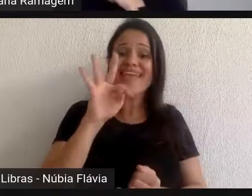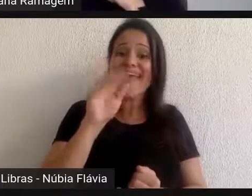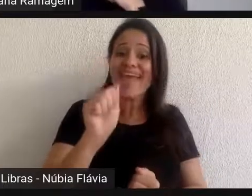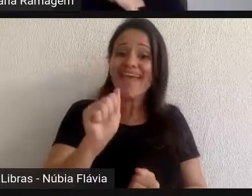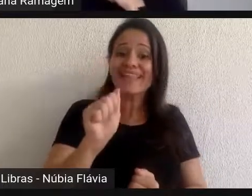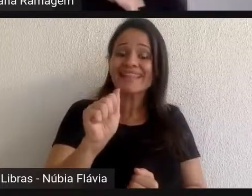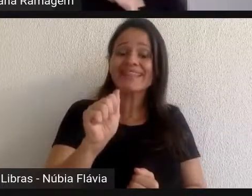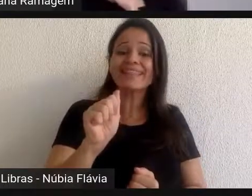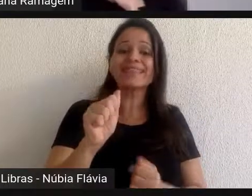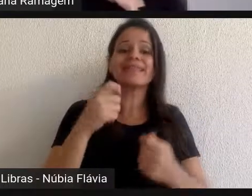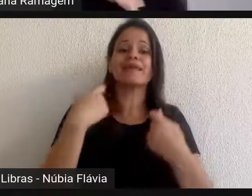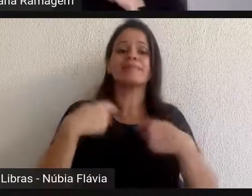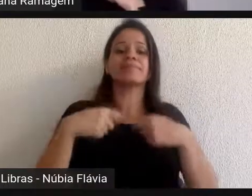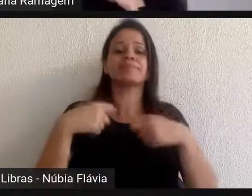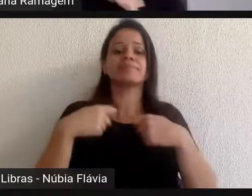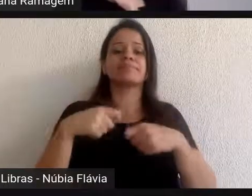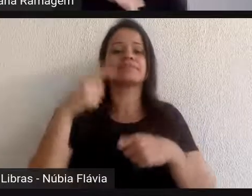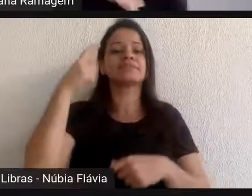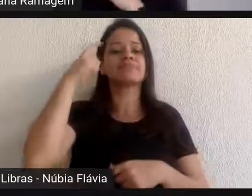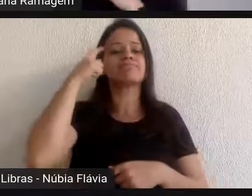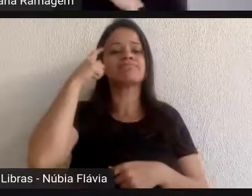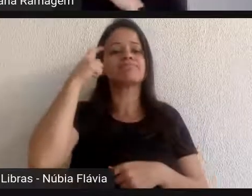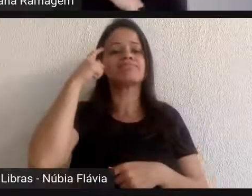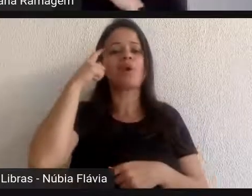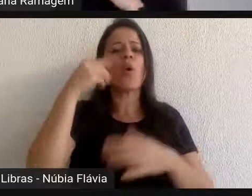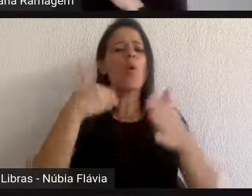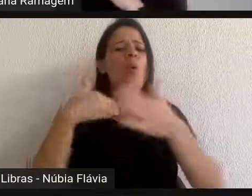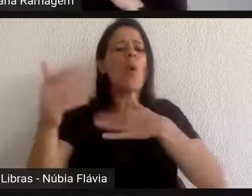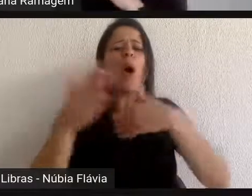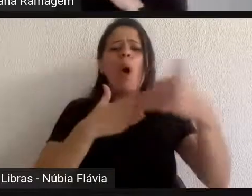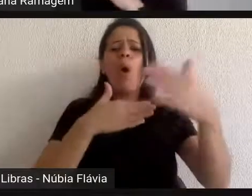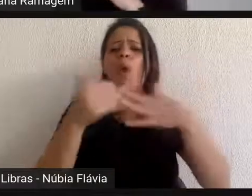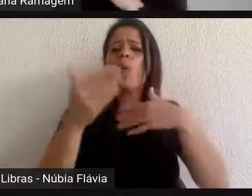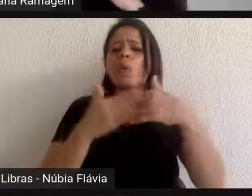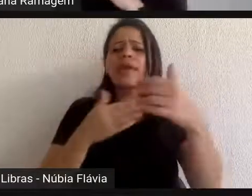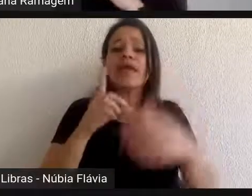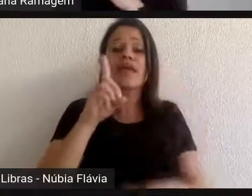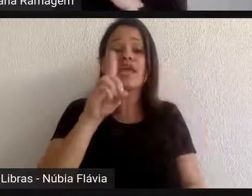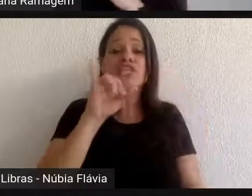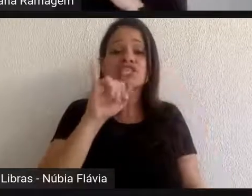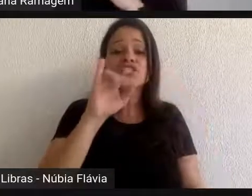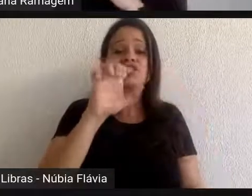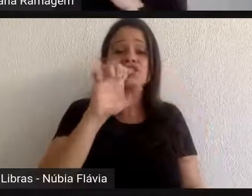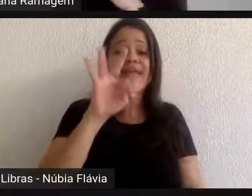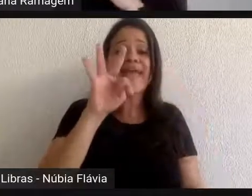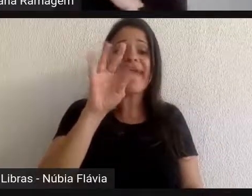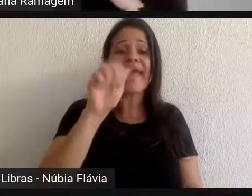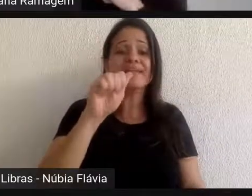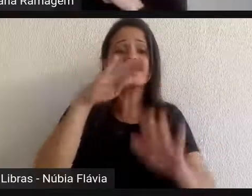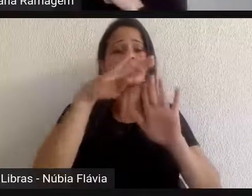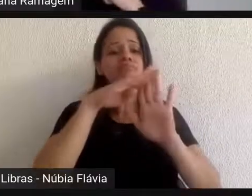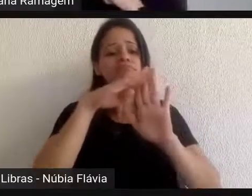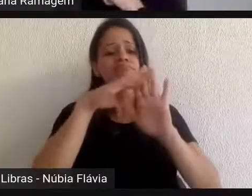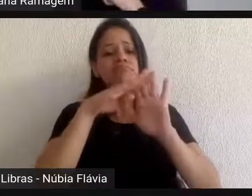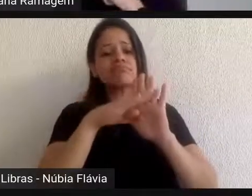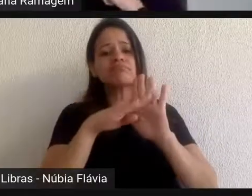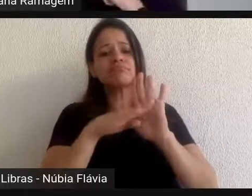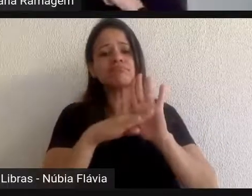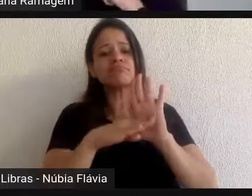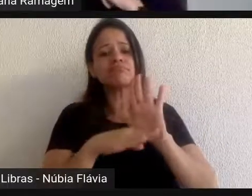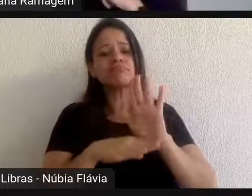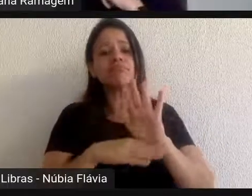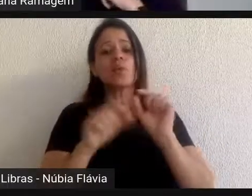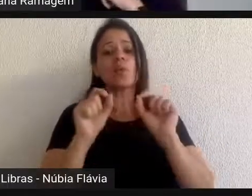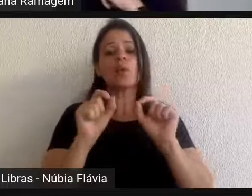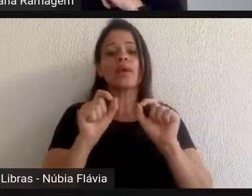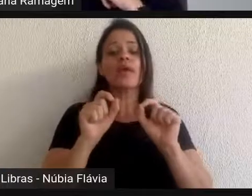que eu explico normalmente para as pessoas? Qualquer dieta que eu faça, tá, que reduza a quantidade de calorias que eu consumo no